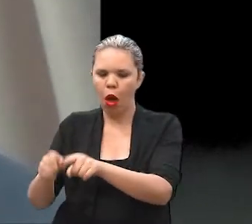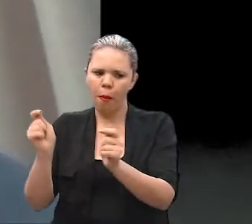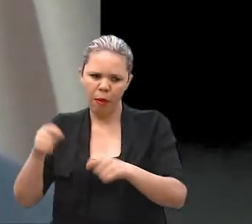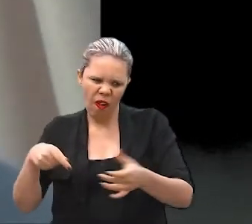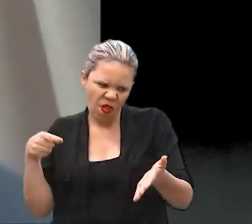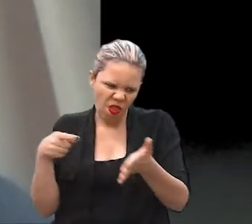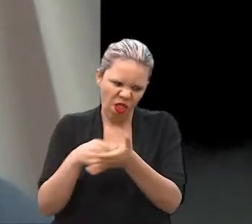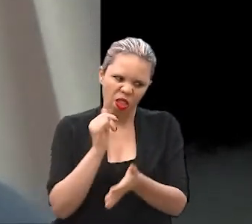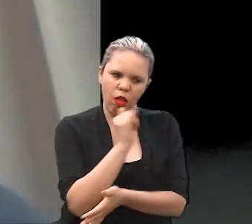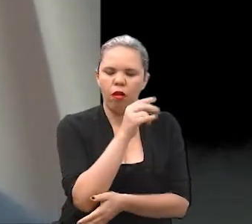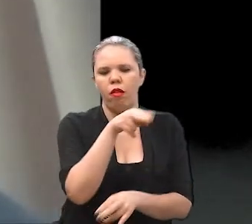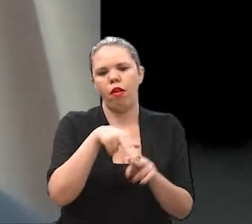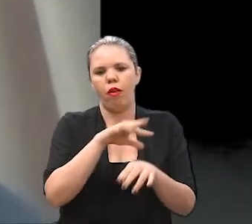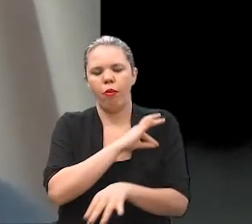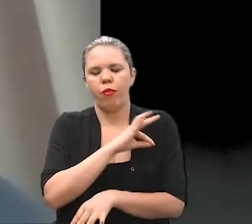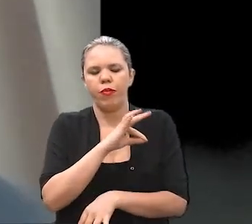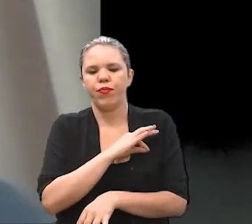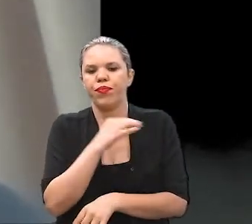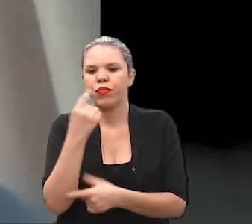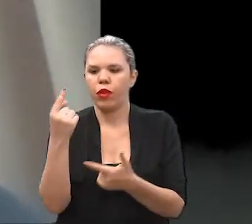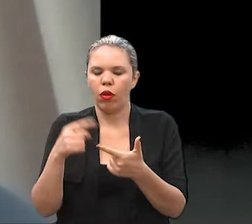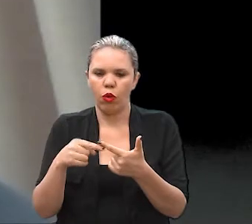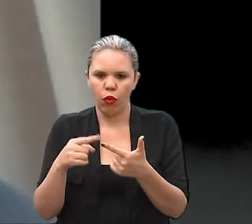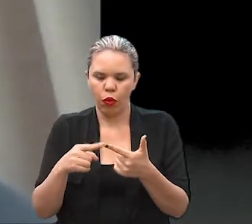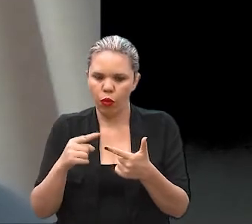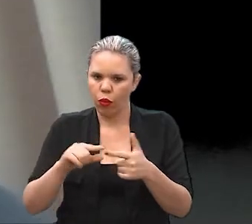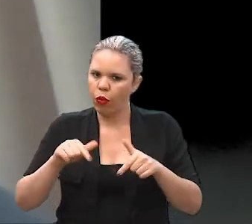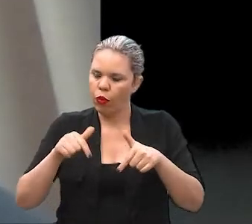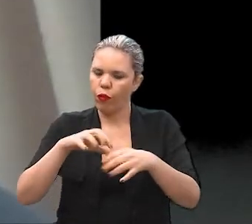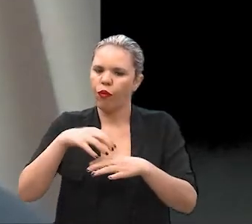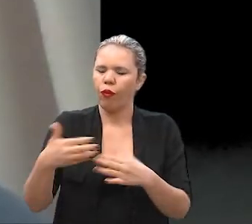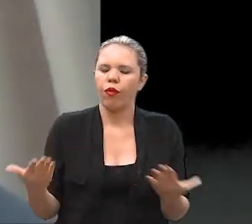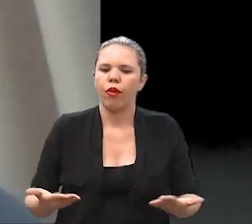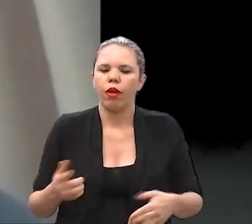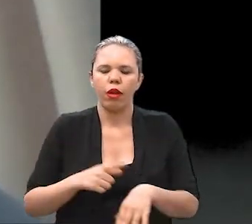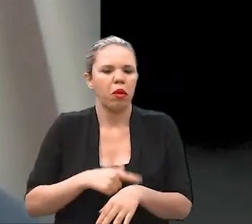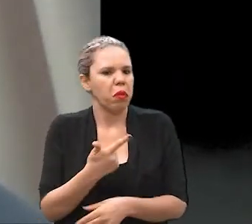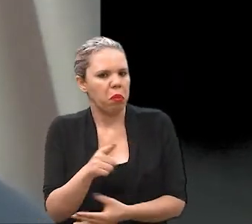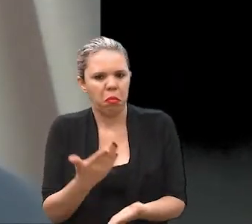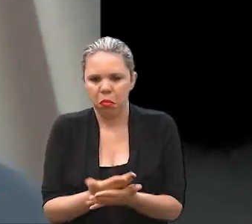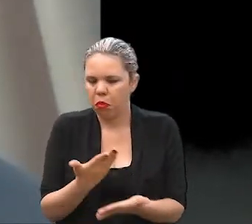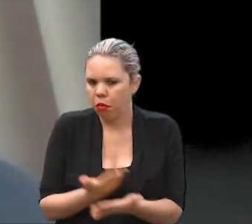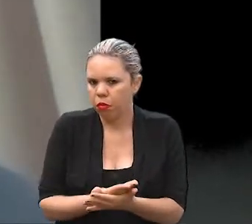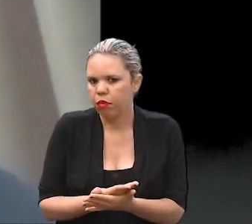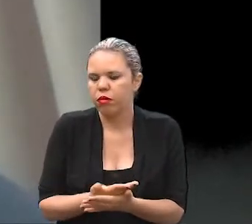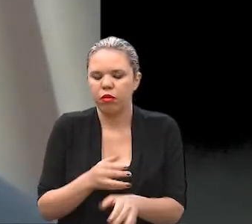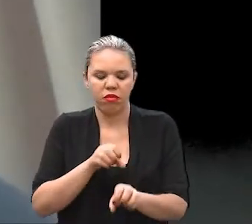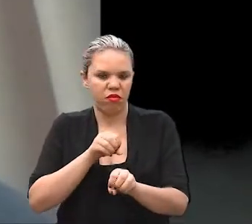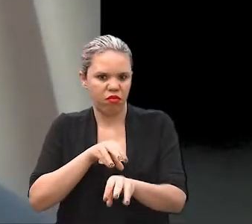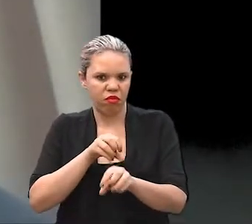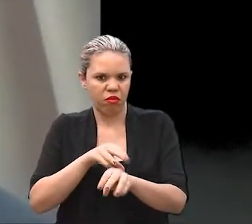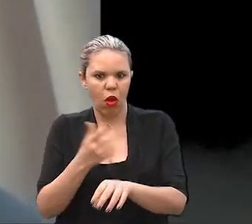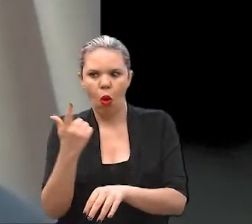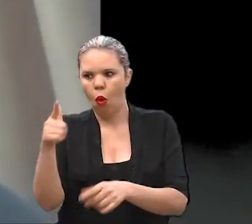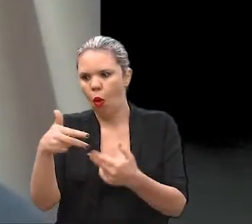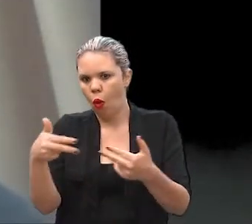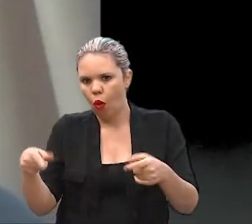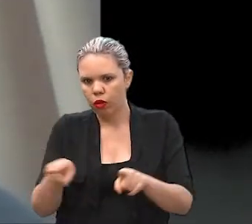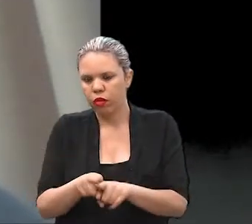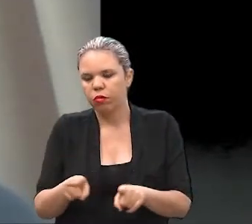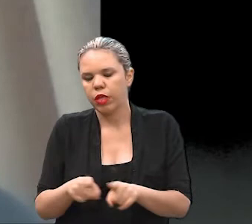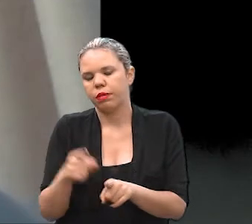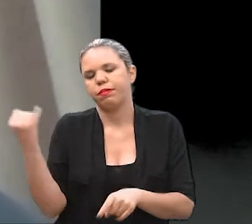fazer a denúncia. Uma segunda frente, nós estamos nesse momento sem aulas, mas a educação é um outro caminho